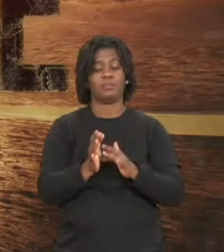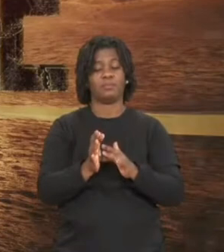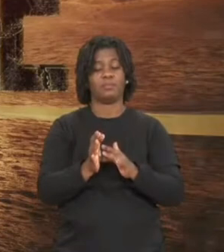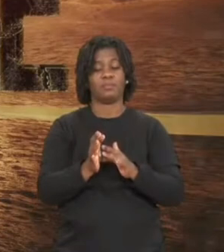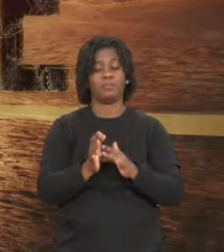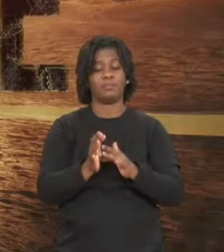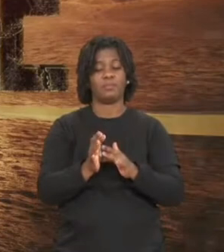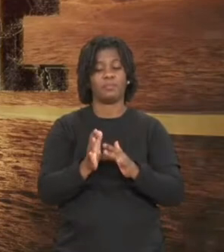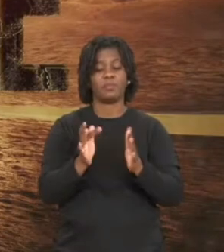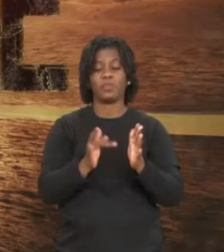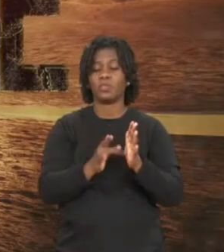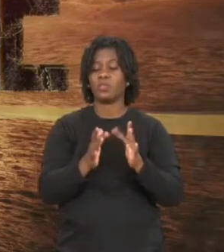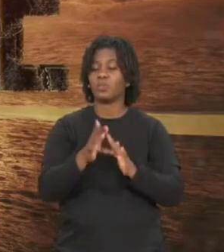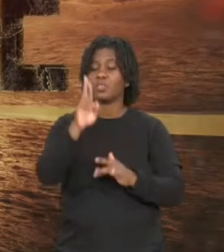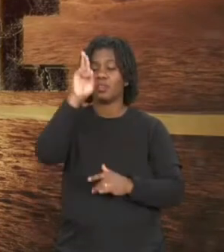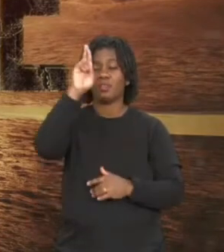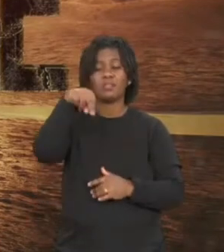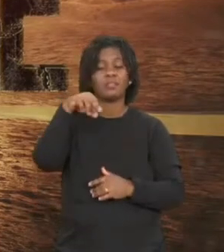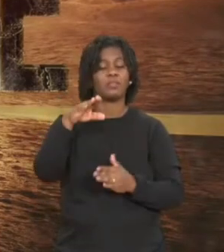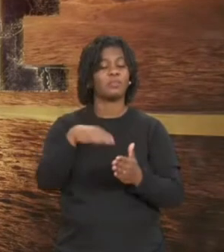Ele é o centro de tudo.